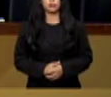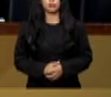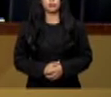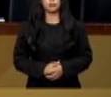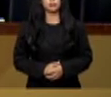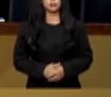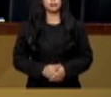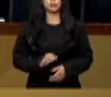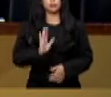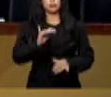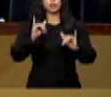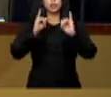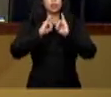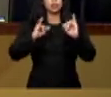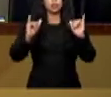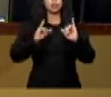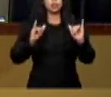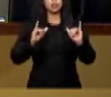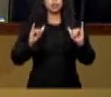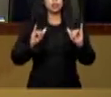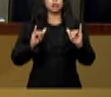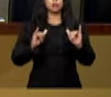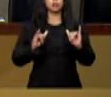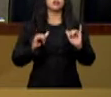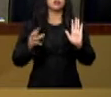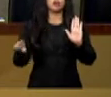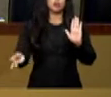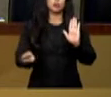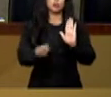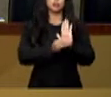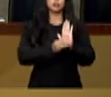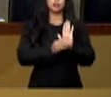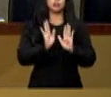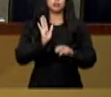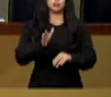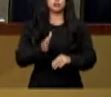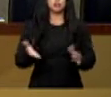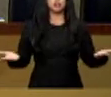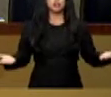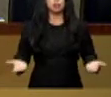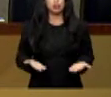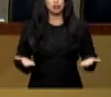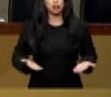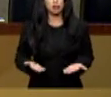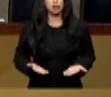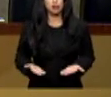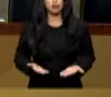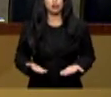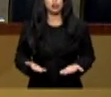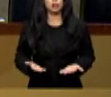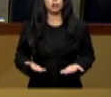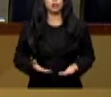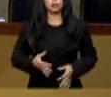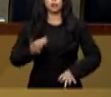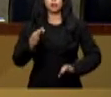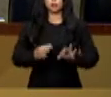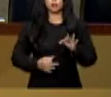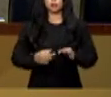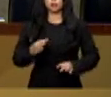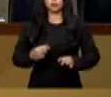Já havíamos proclamado, sobejou a modulação, e agora eu trago para